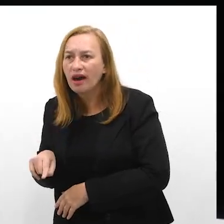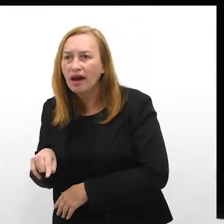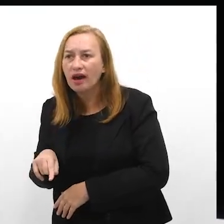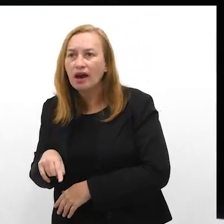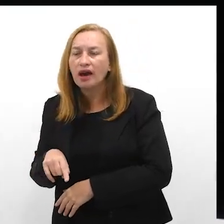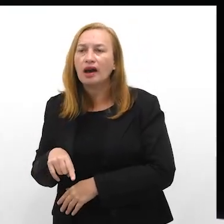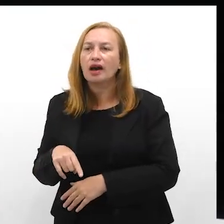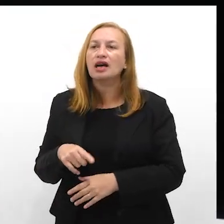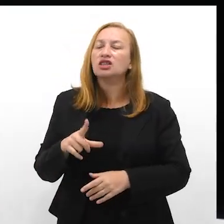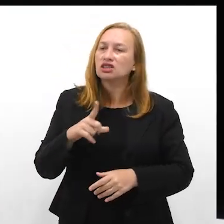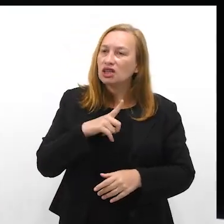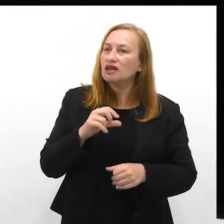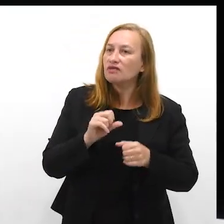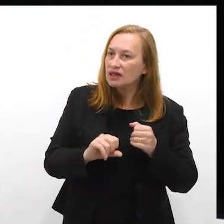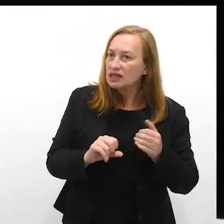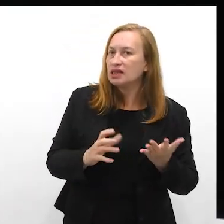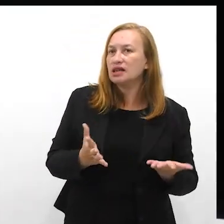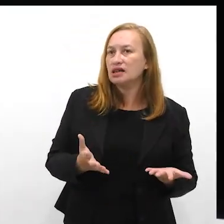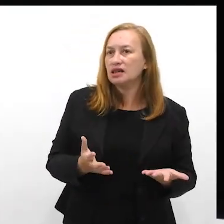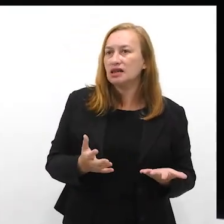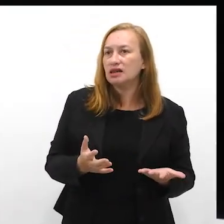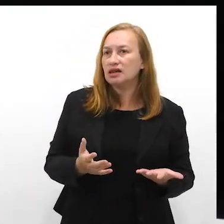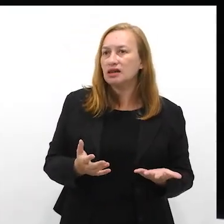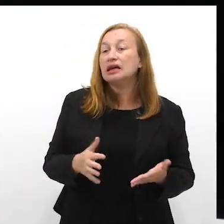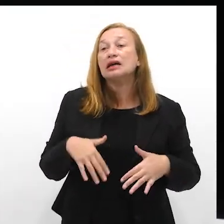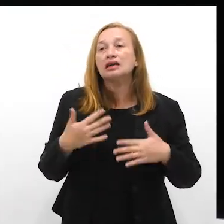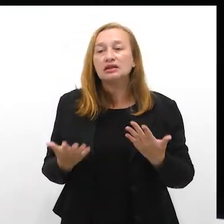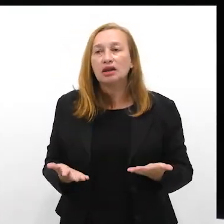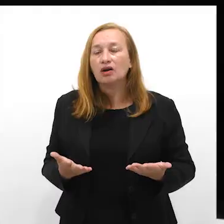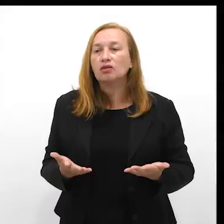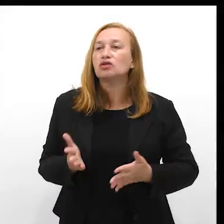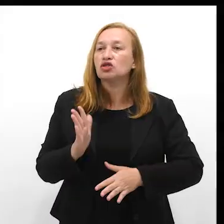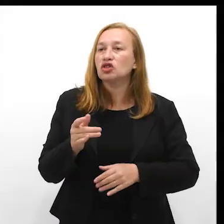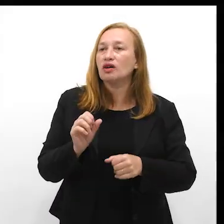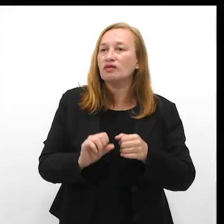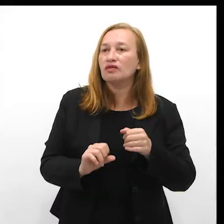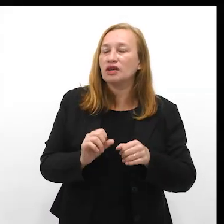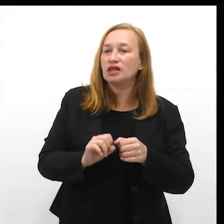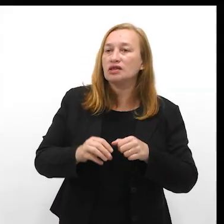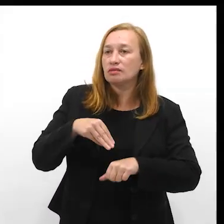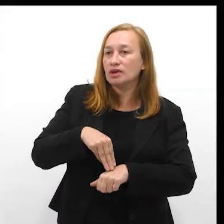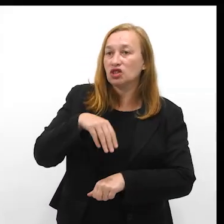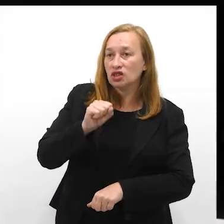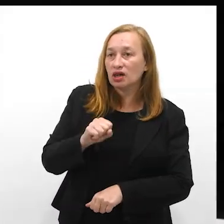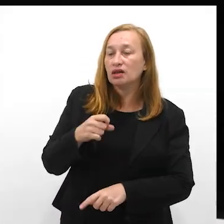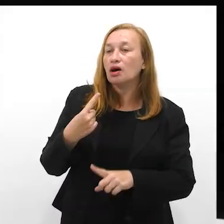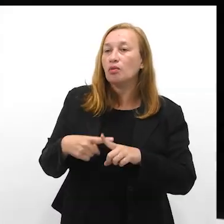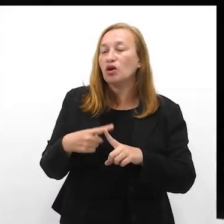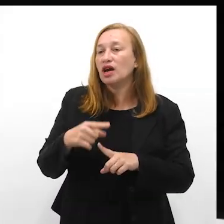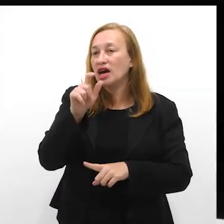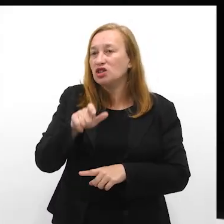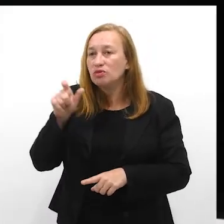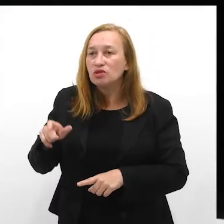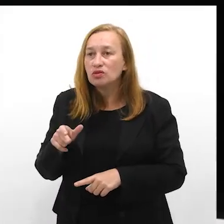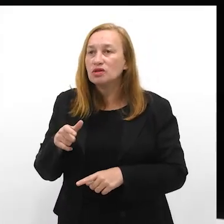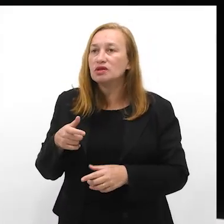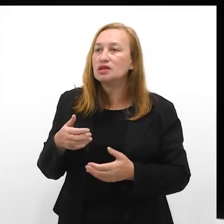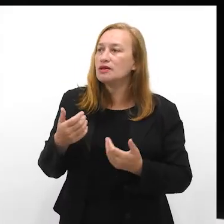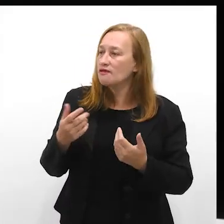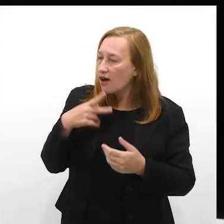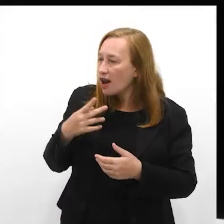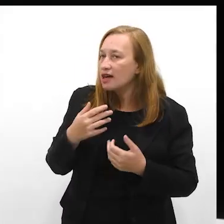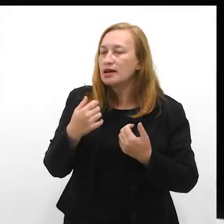é isso. Falei, amigo, a gente tem que fazer alguma coisa. Entendeu? Então, assim, aí já fiz um mestrado e tudo, porque as pessoas